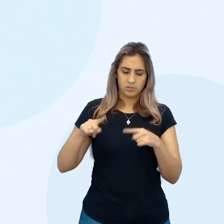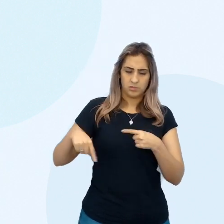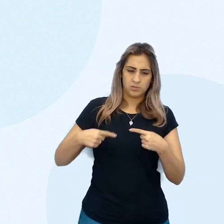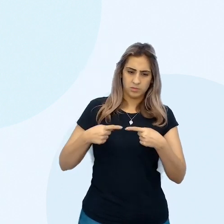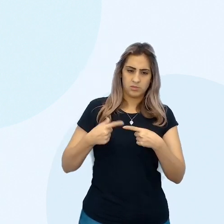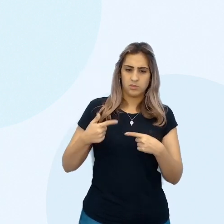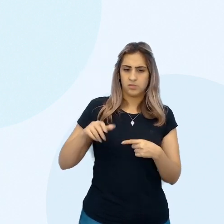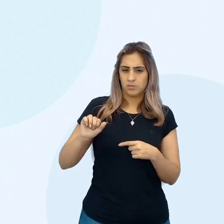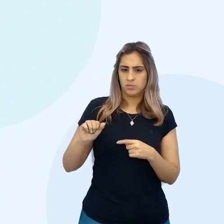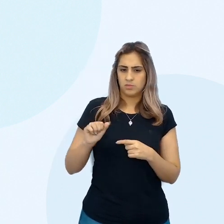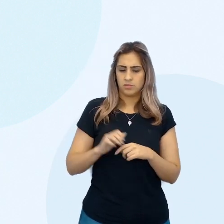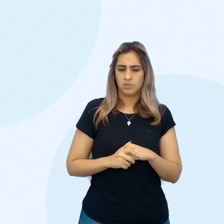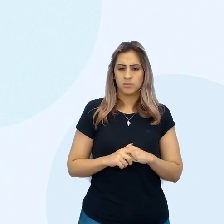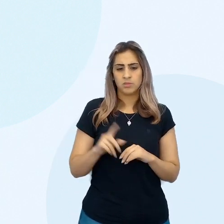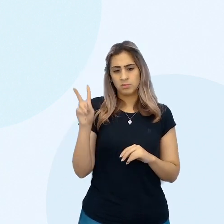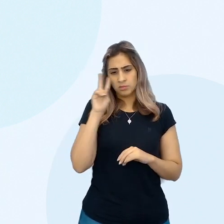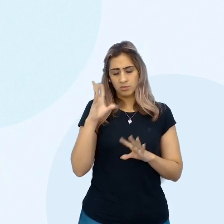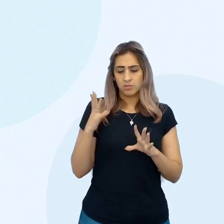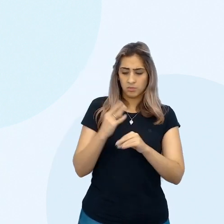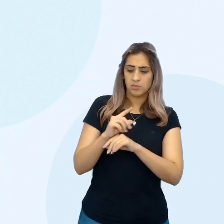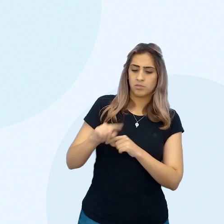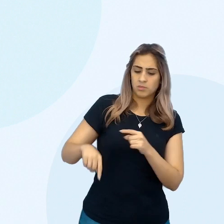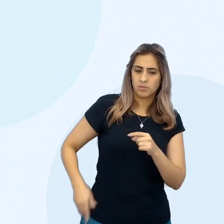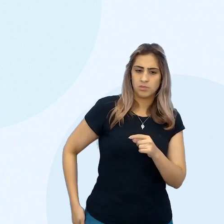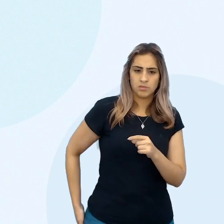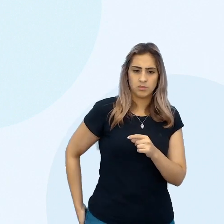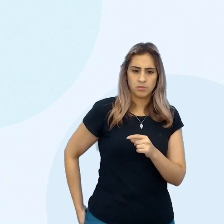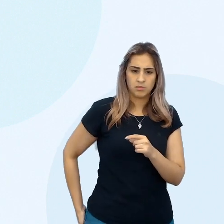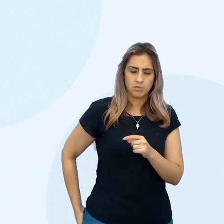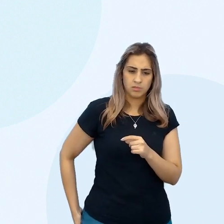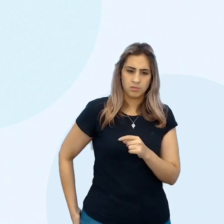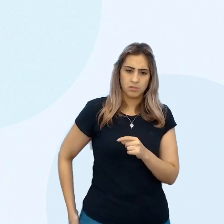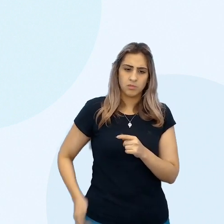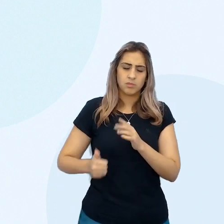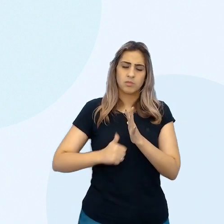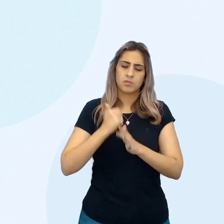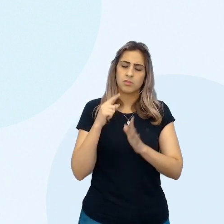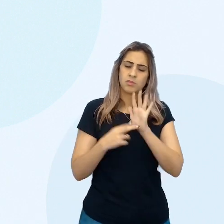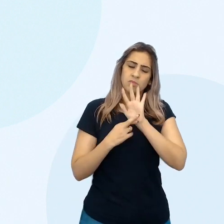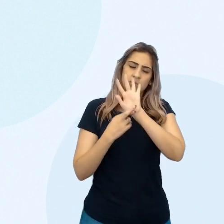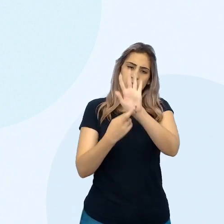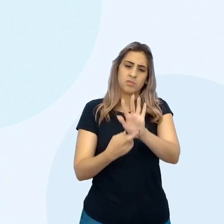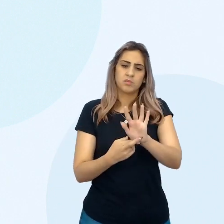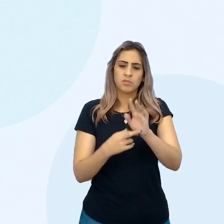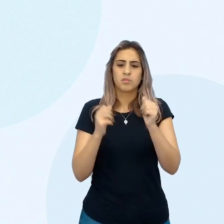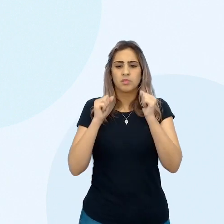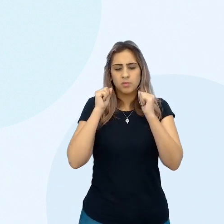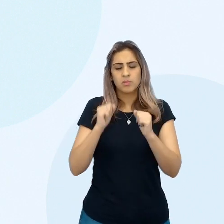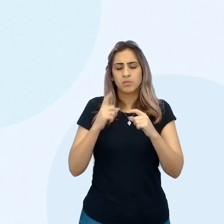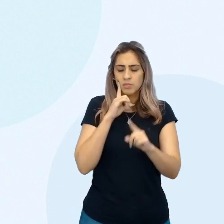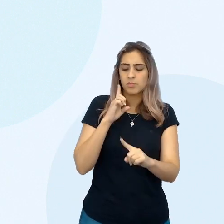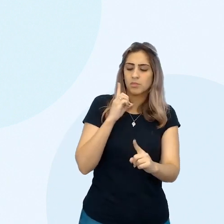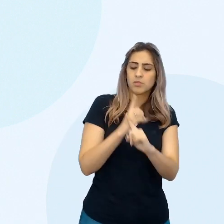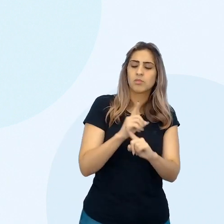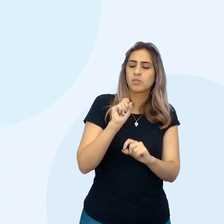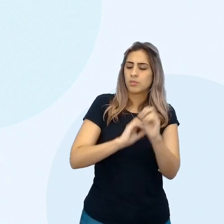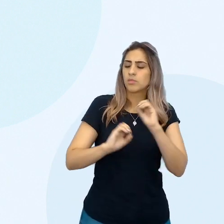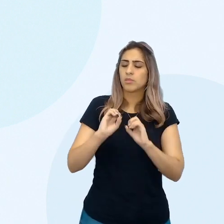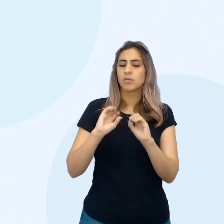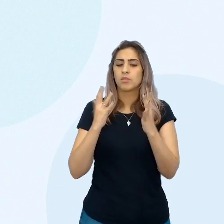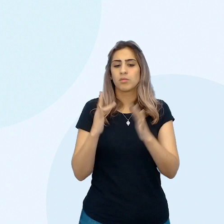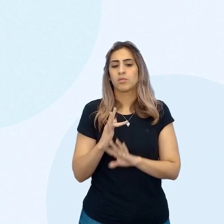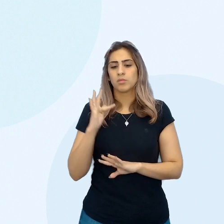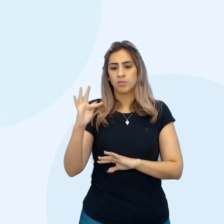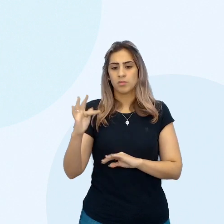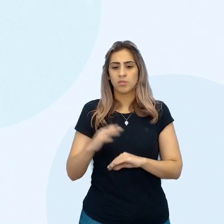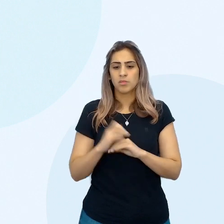39,5 e marquei os pontos. Lembrando que o objetivo é tentar fazer uma reta aqui no meio para melhor representar isso e poder descobrir o que acontece no futuro. E aí